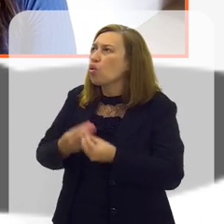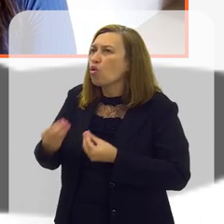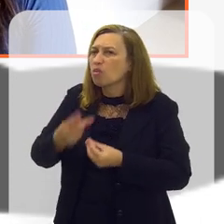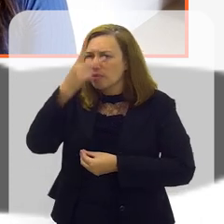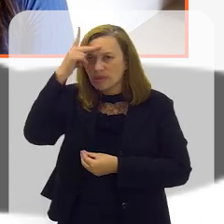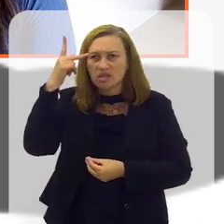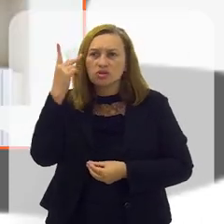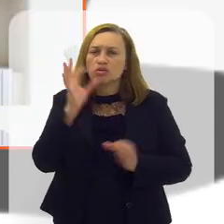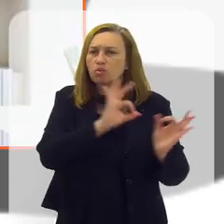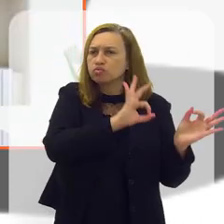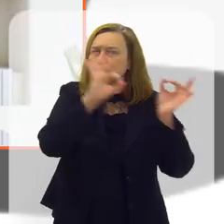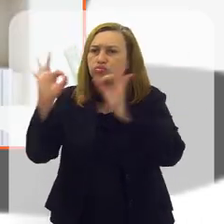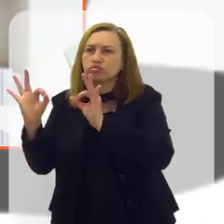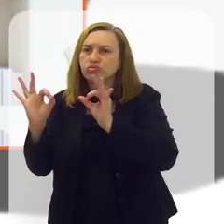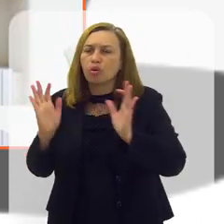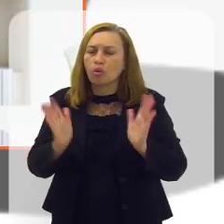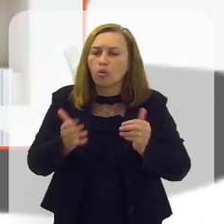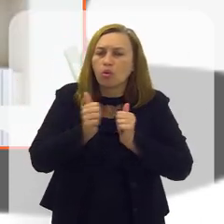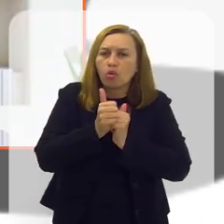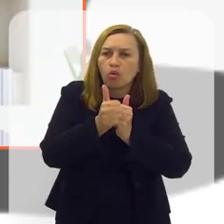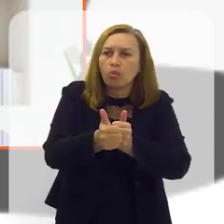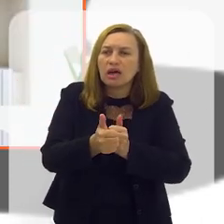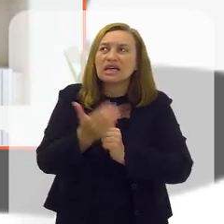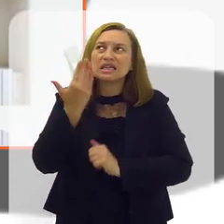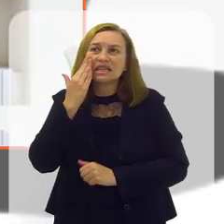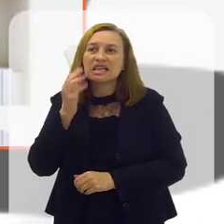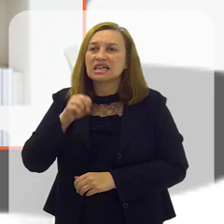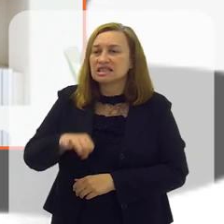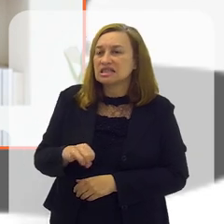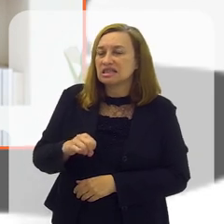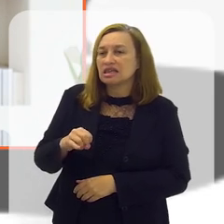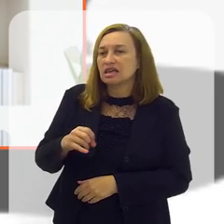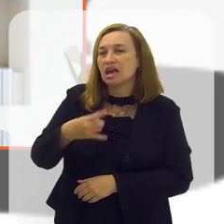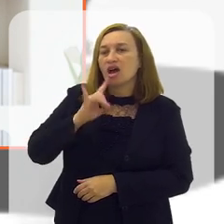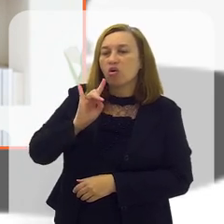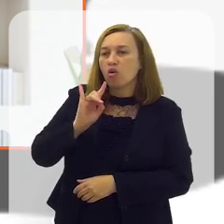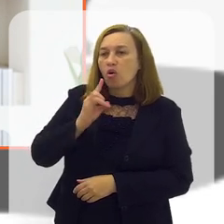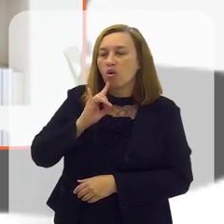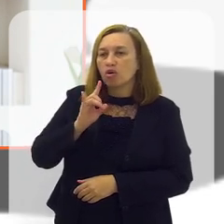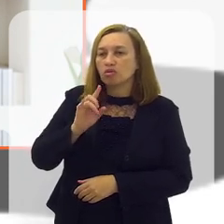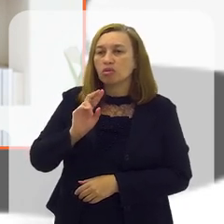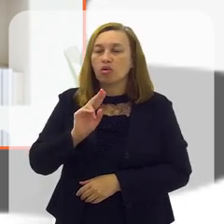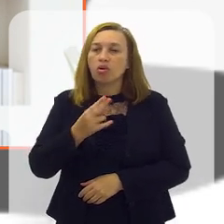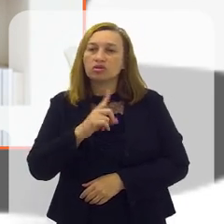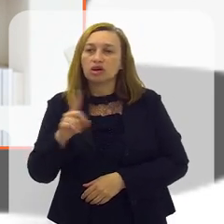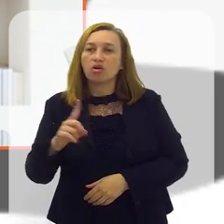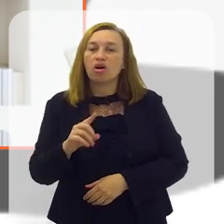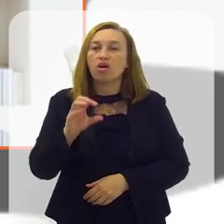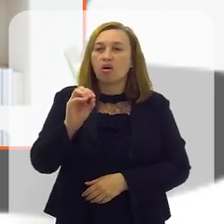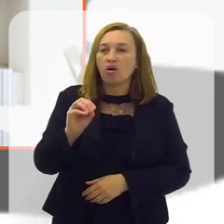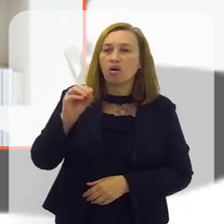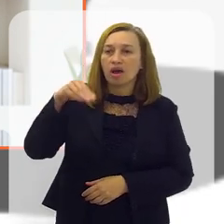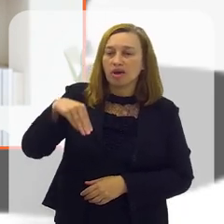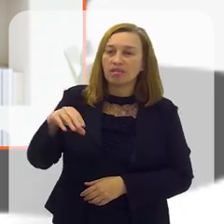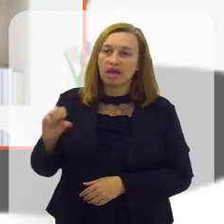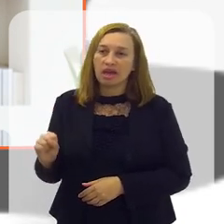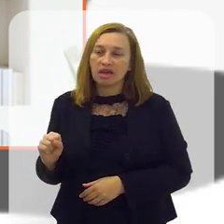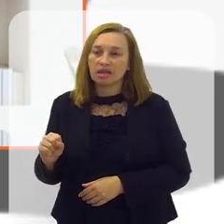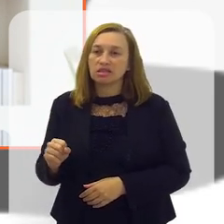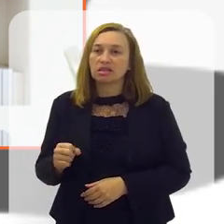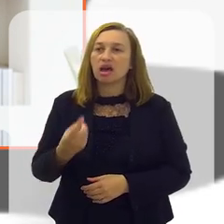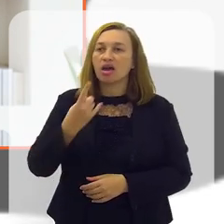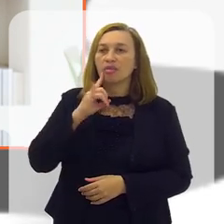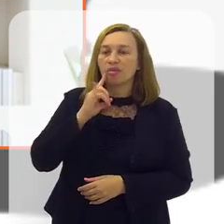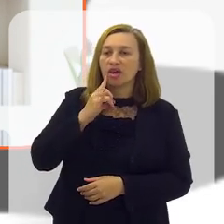uma pessoa, um espectador que nos acompanha agora, entende se ele é ou não alcoólico? Por exemplo, a OMS,